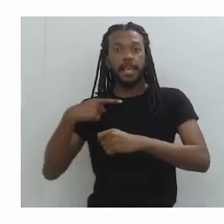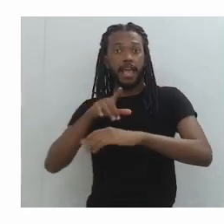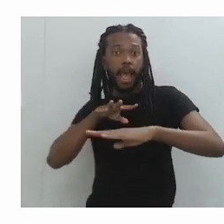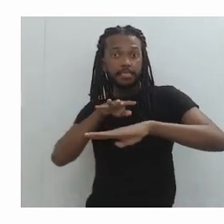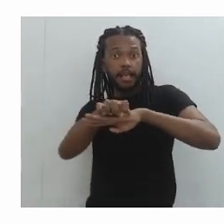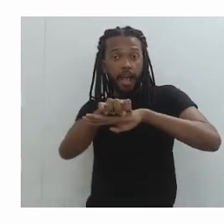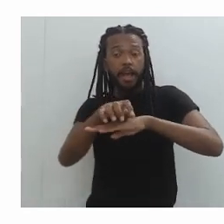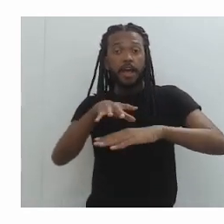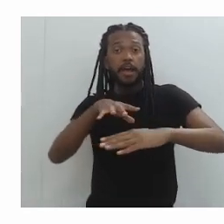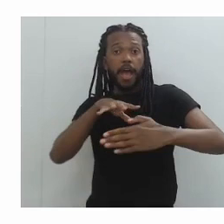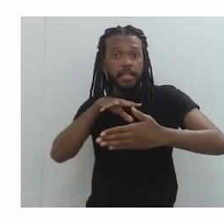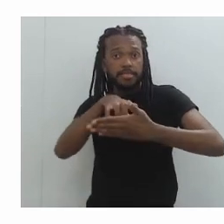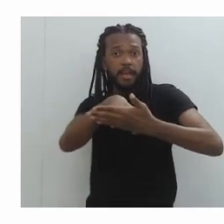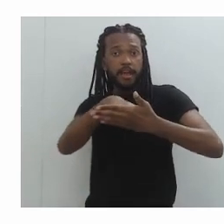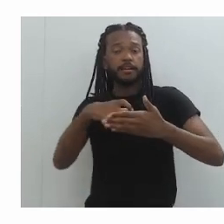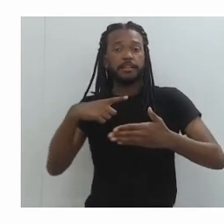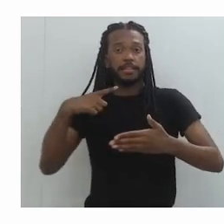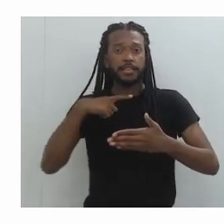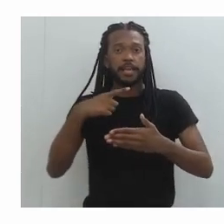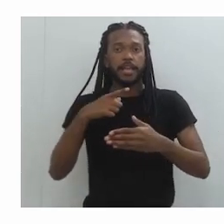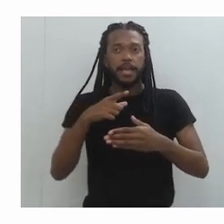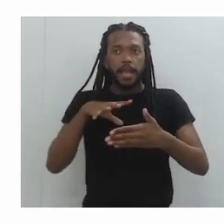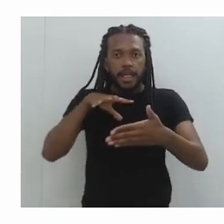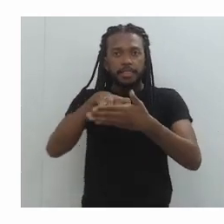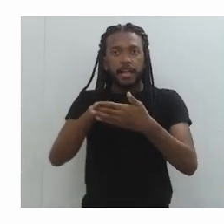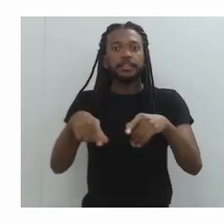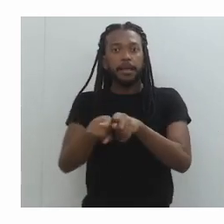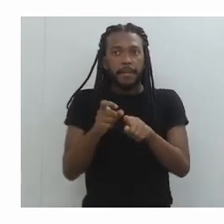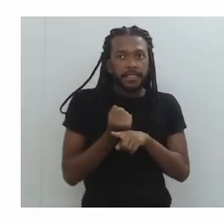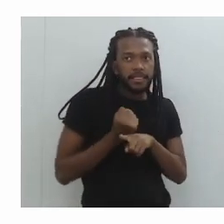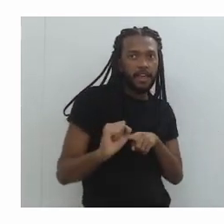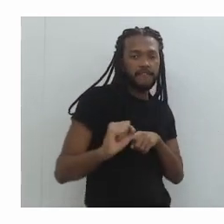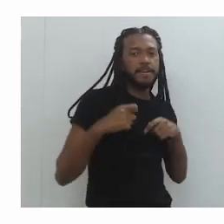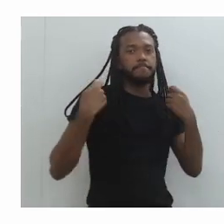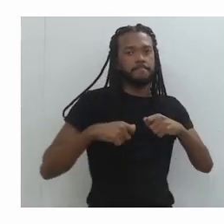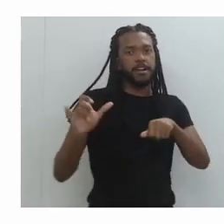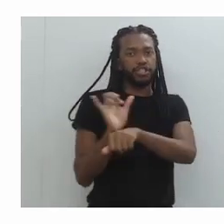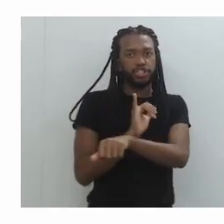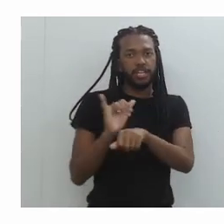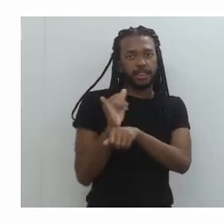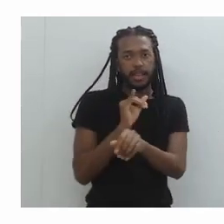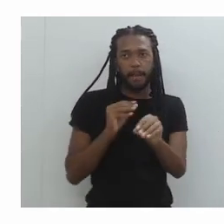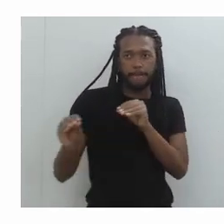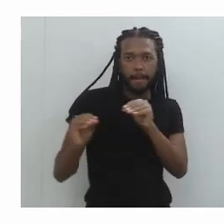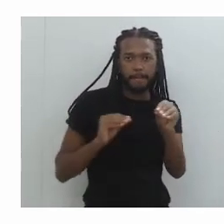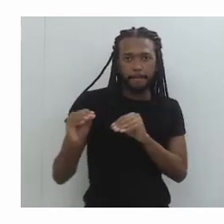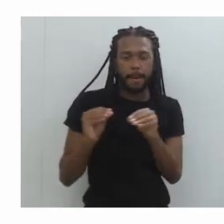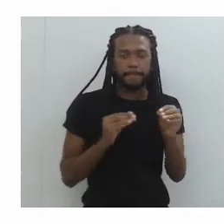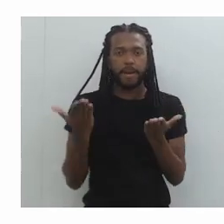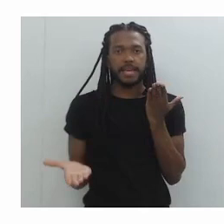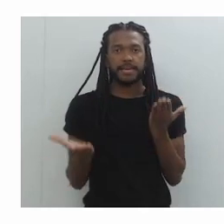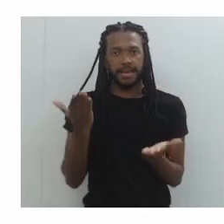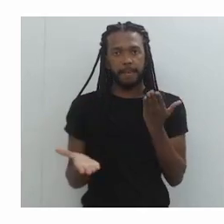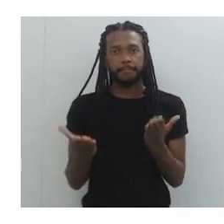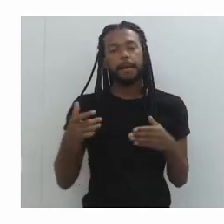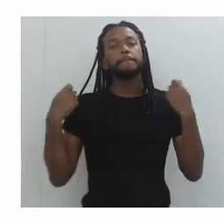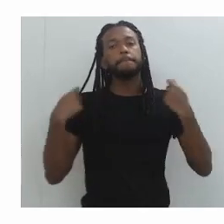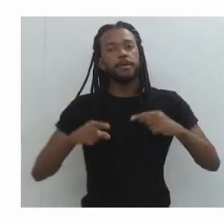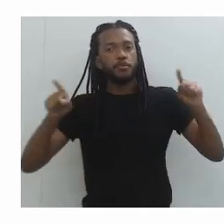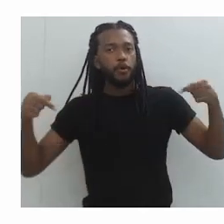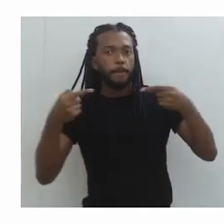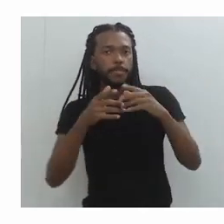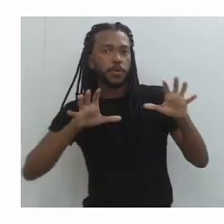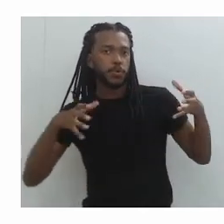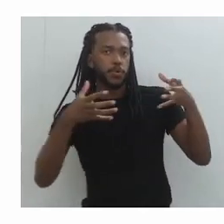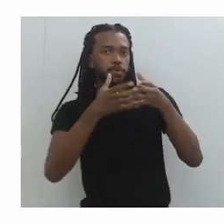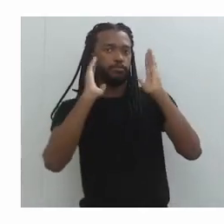ataque, um ataque ao mesmo tempo uma defesa, uma estratégia. Então, vocês combinem entre o grupo